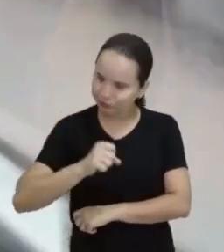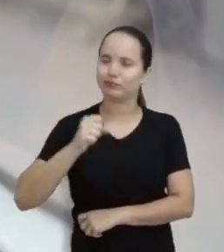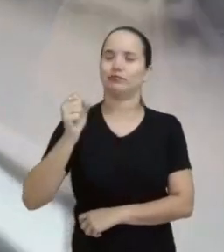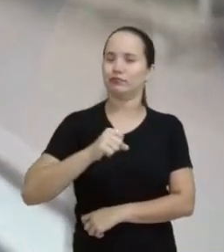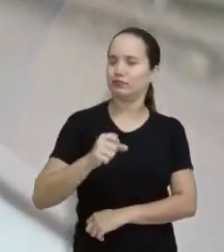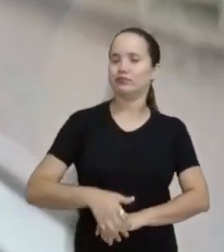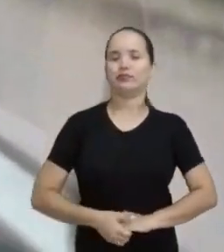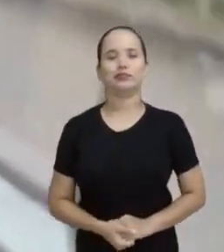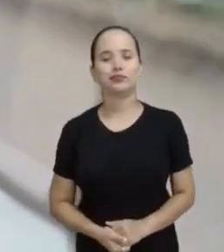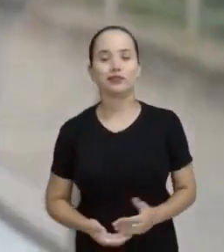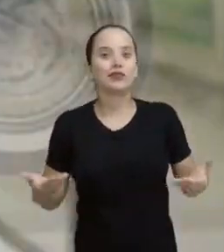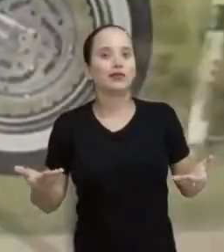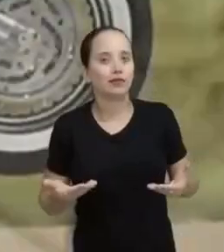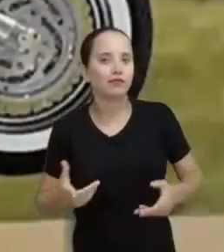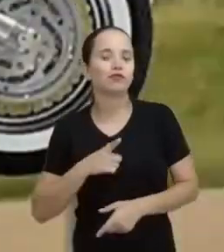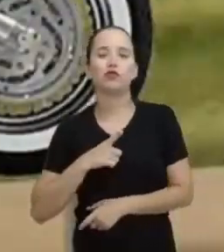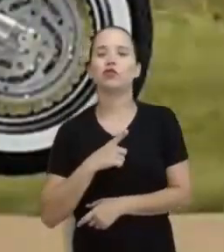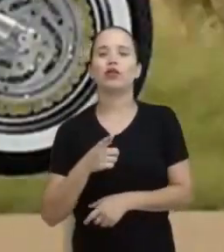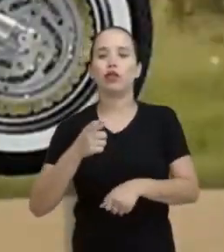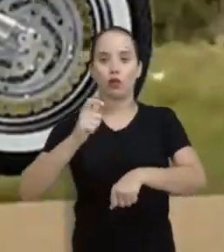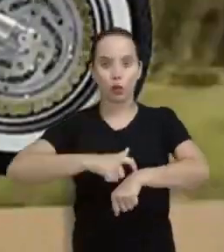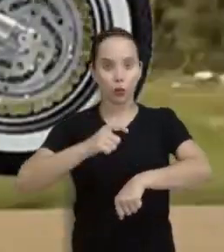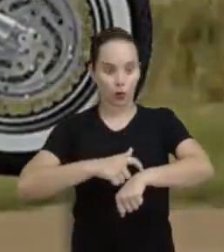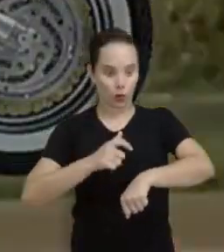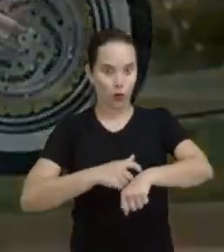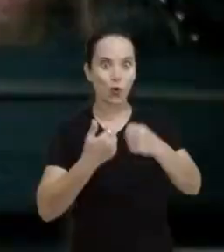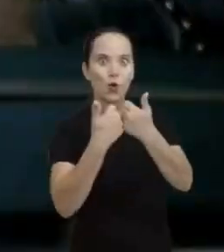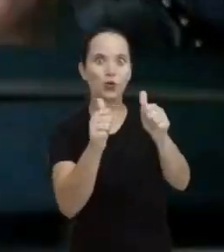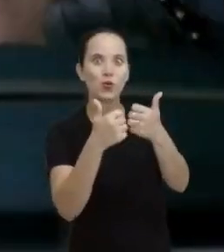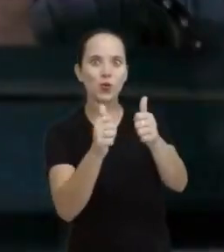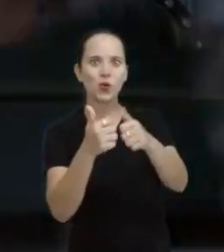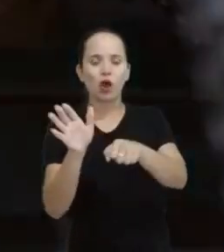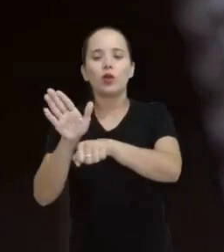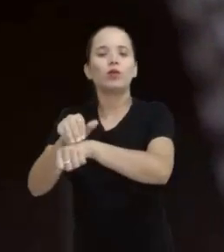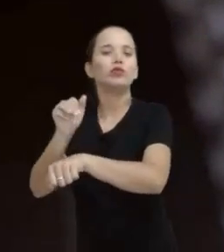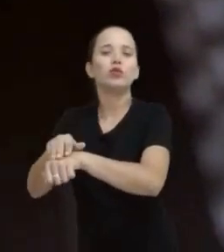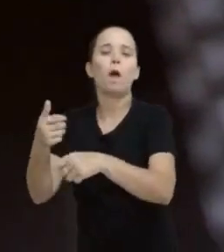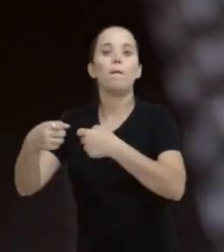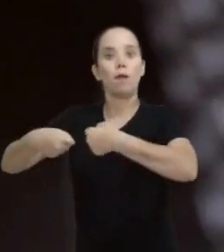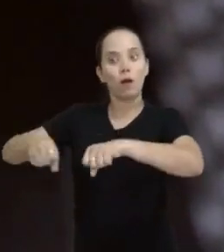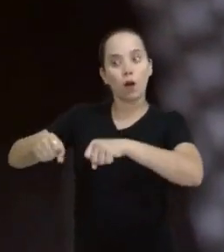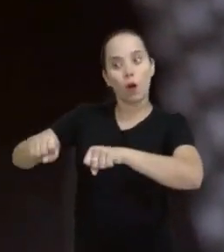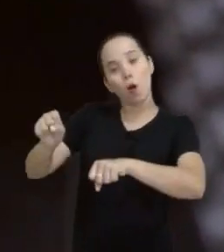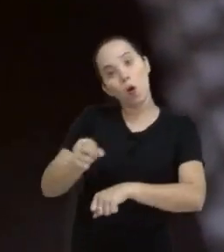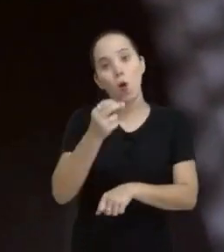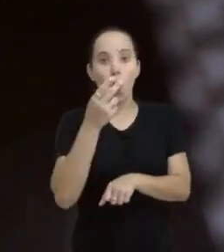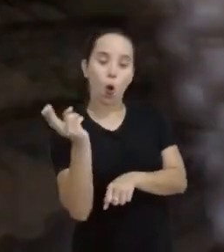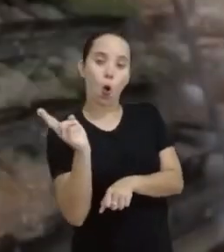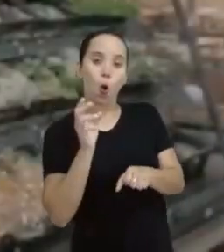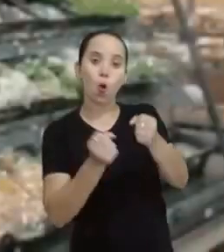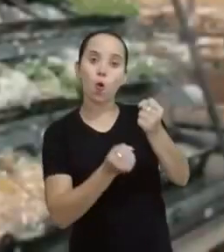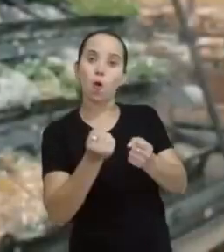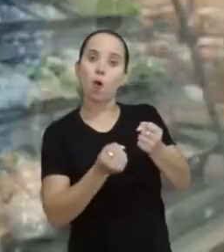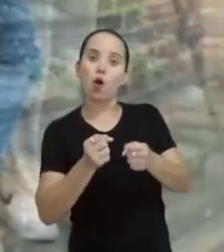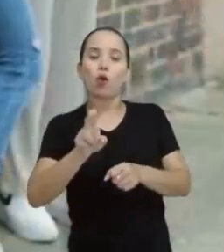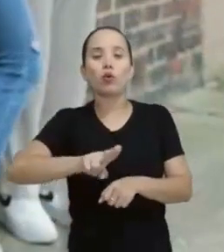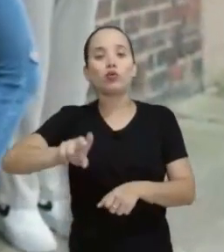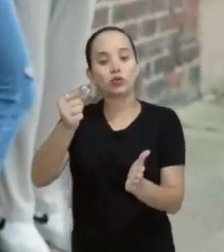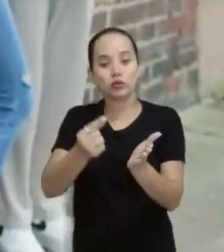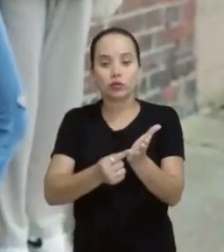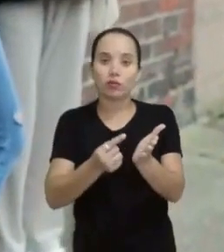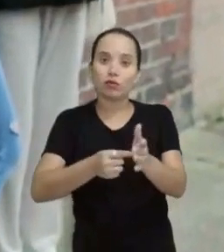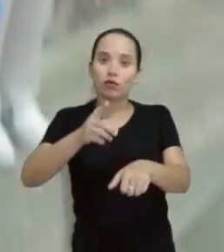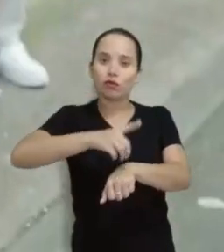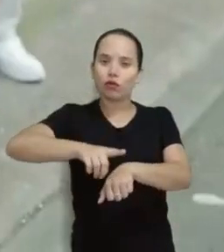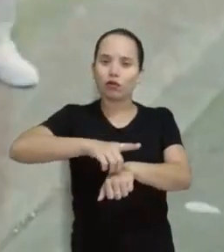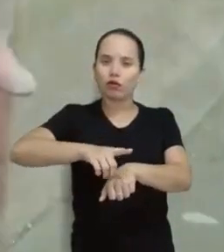é? Hoje a gente consegue ver o horário do ônibus, chamar uma moto ou um carro, tudo por um aplicativo digital. Viu